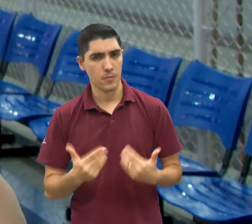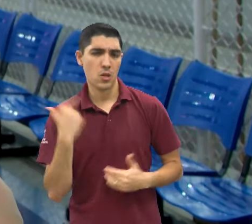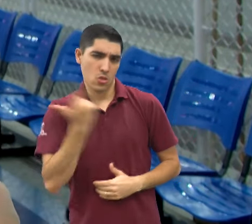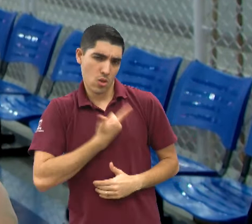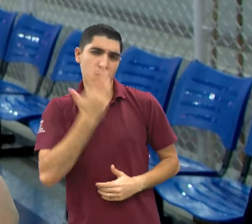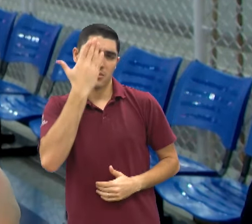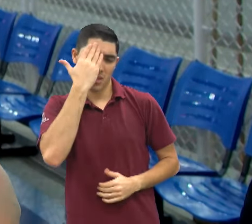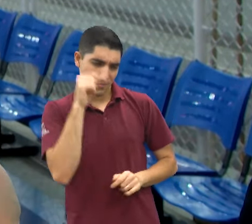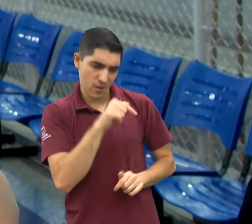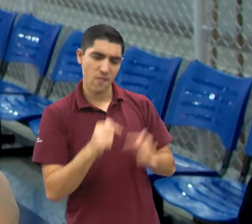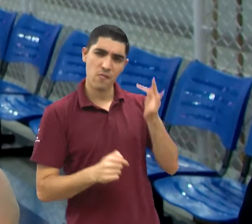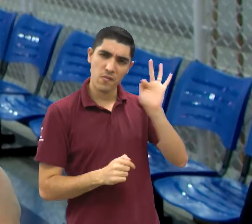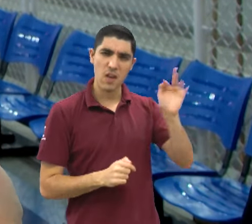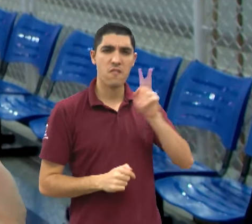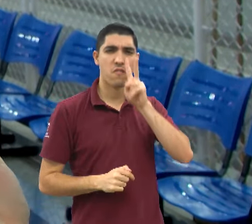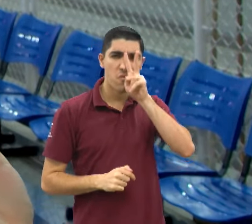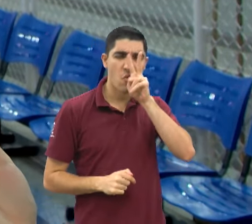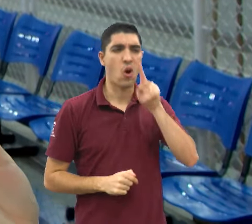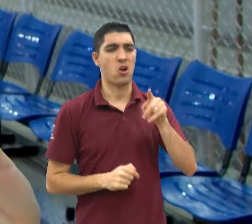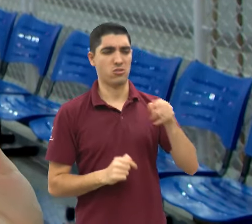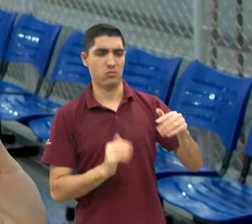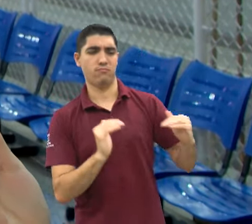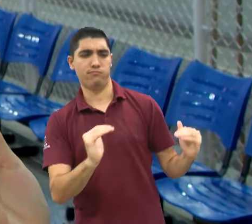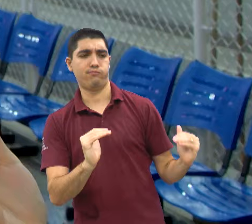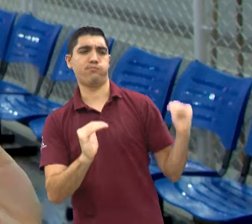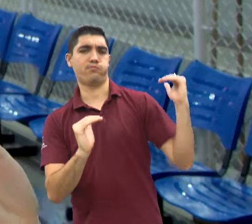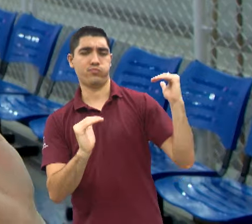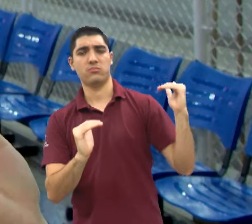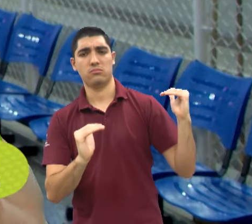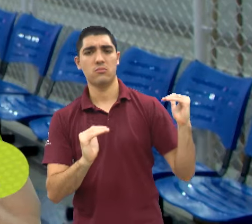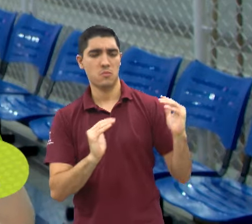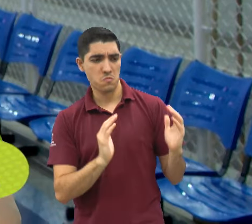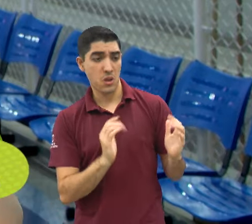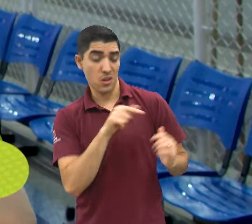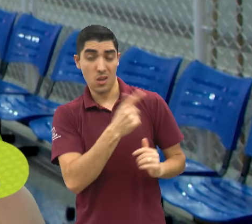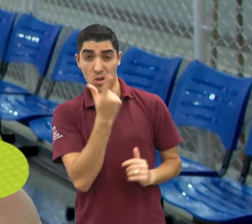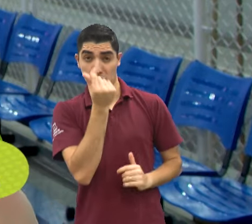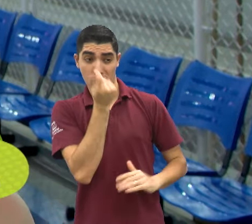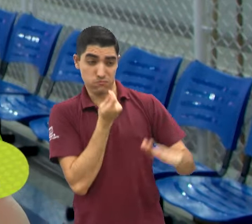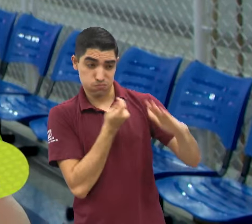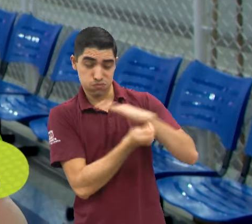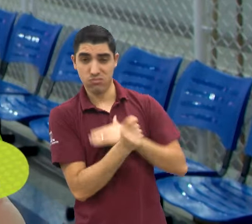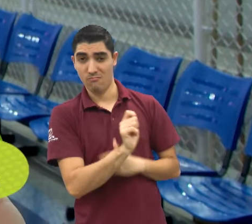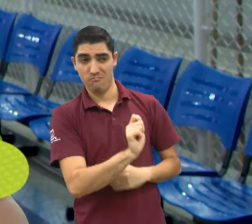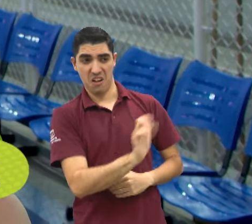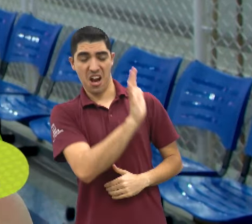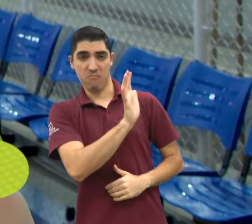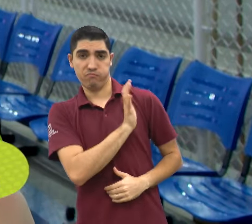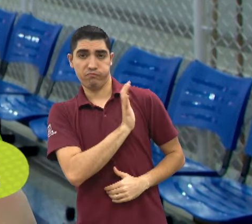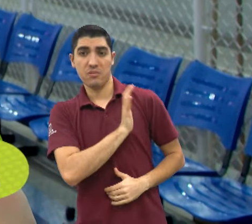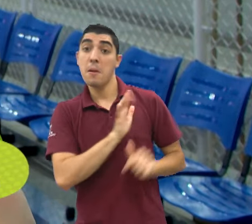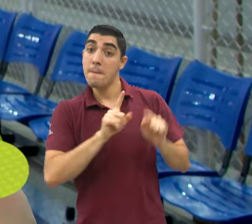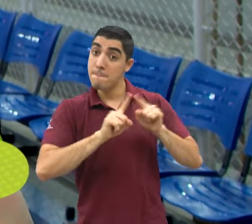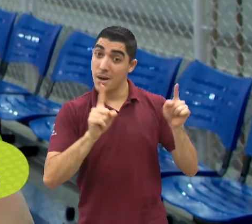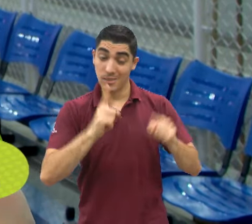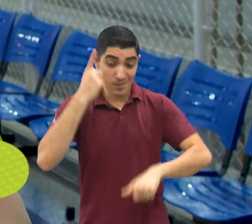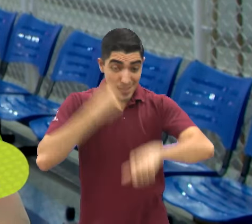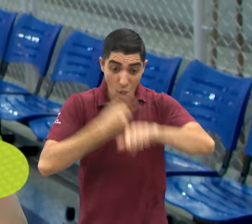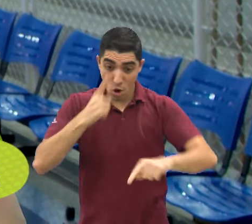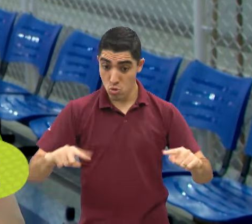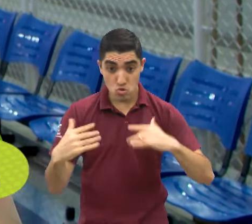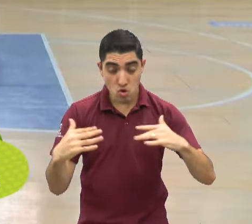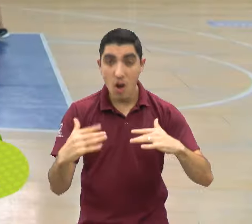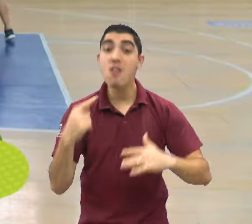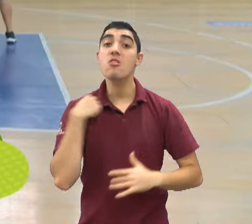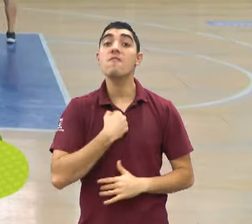gente sabe que a equipe deles é melhor que a nossa, o investimento é muito maior do que o nosso, mas o jogo é jogado, né? Vamos entrar na quadra e vamos lutar muito